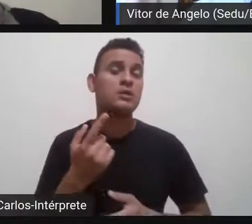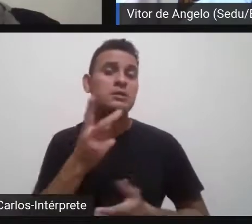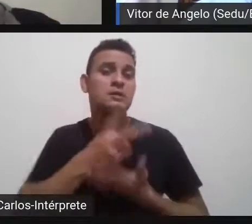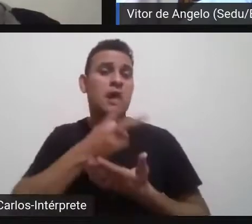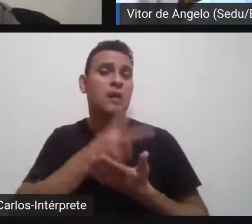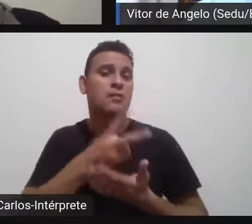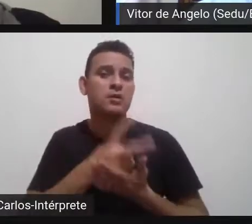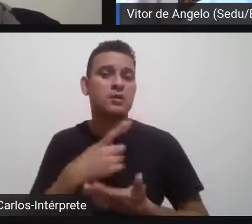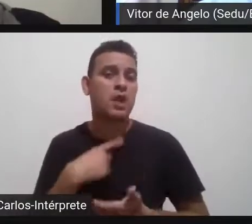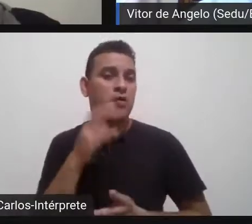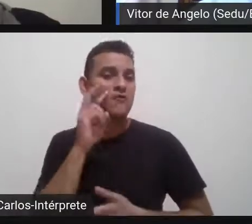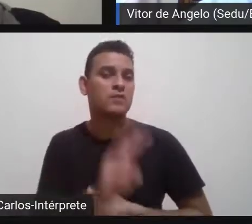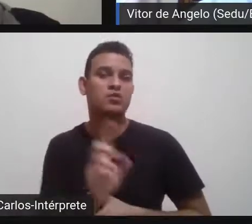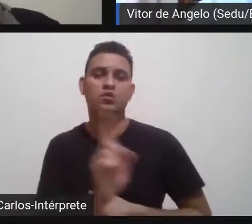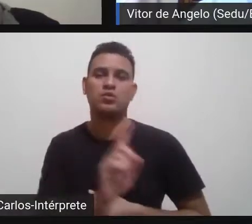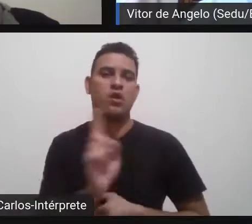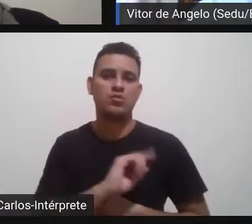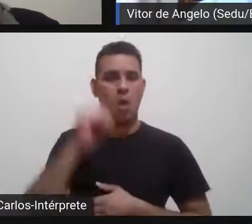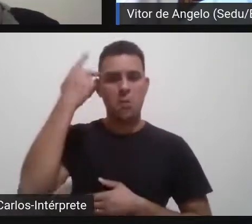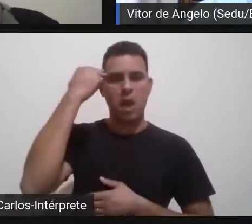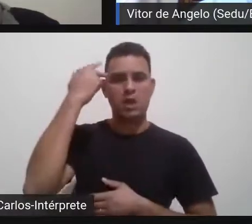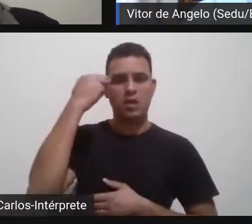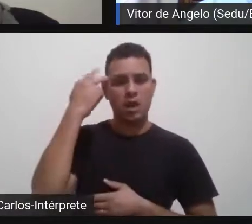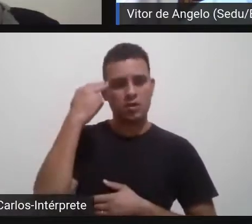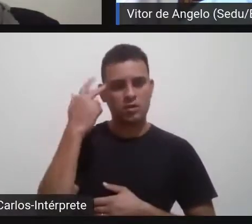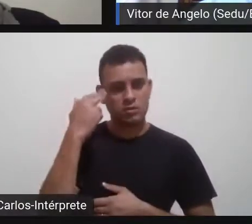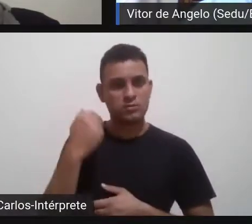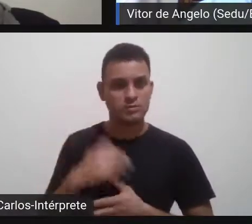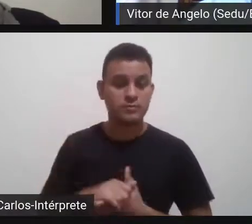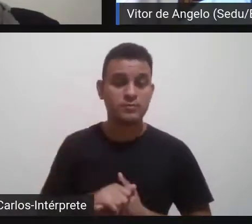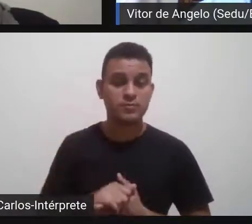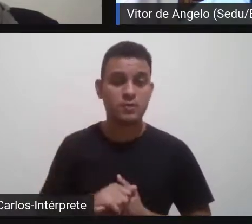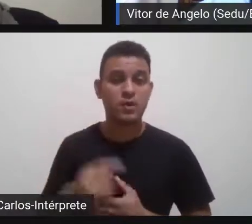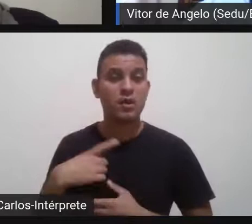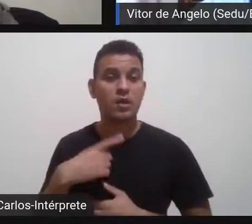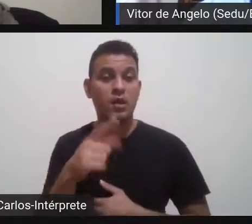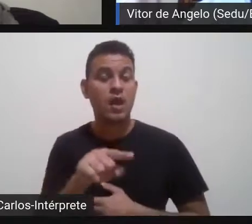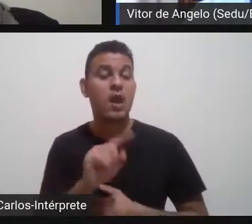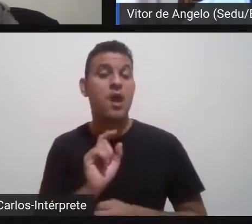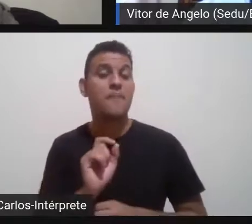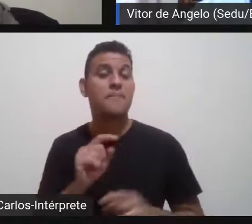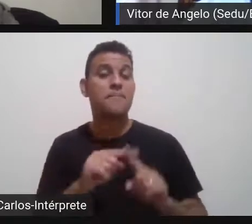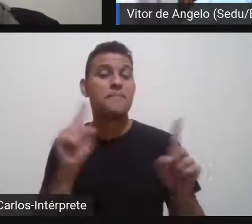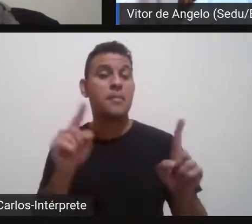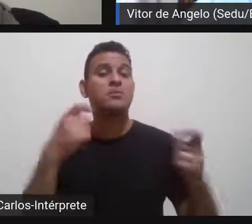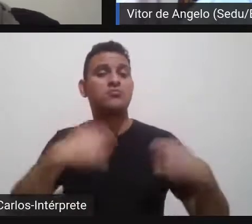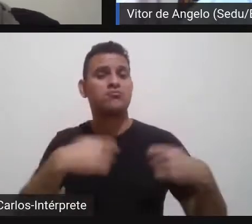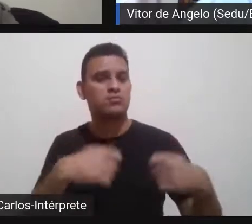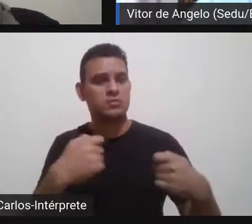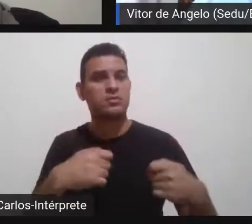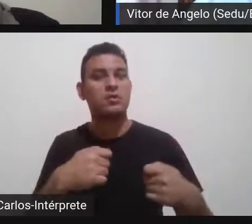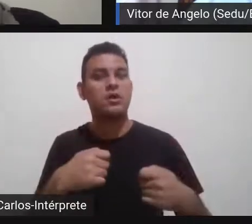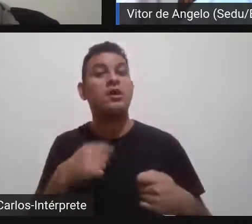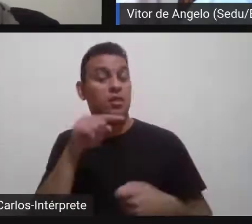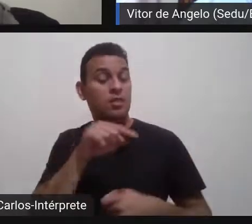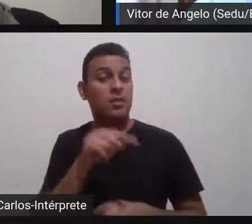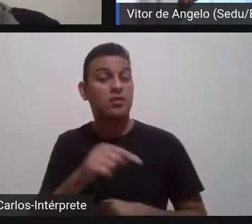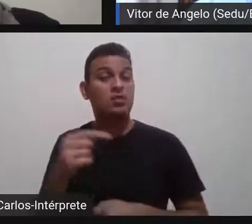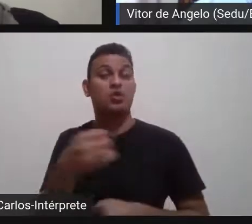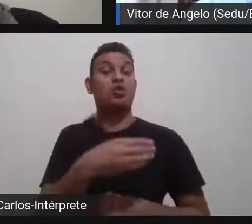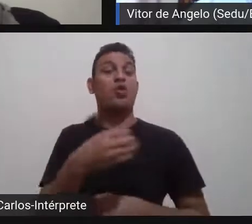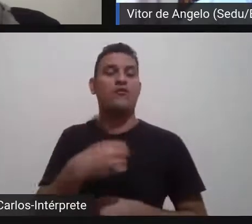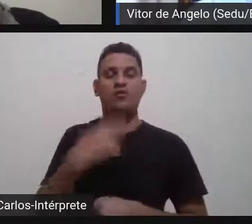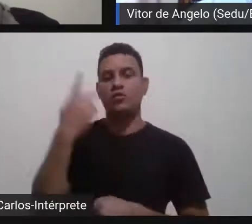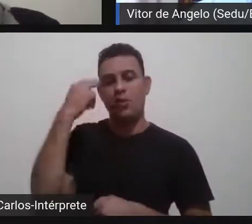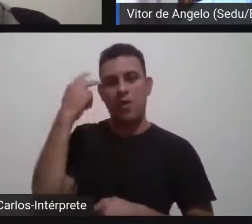em momentos de normalidade, né? Tornou-se algo ainda mais necessário neste novo normal, nesse